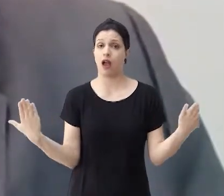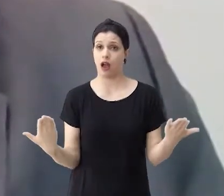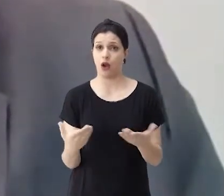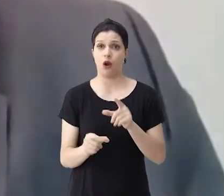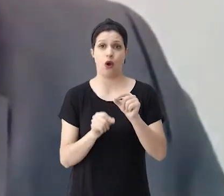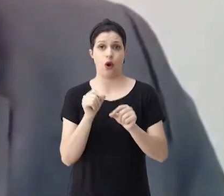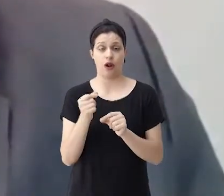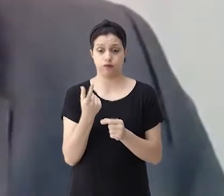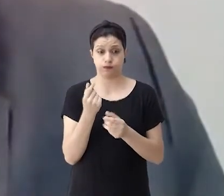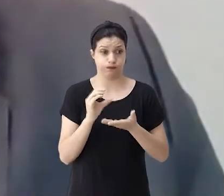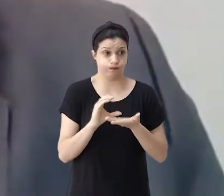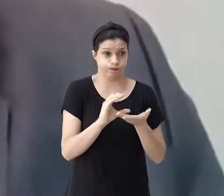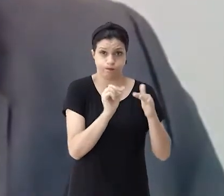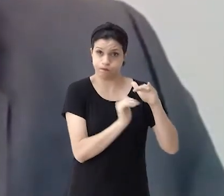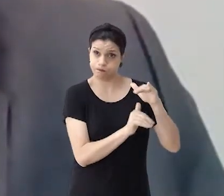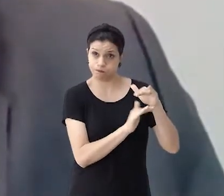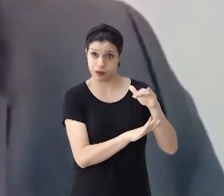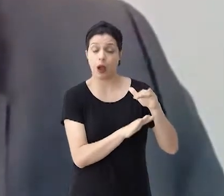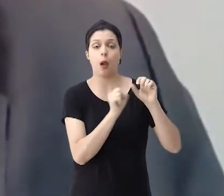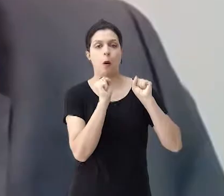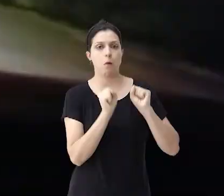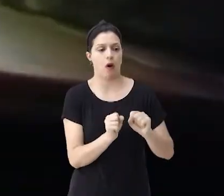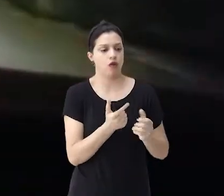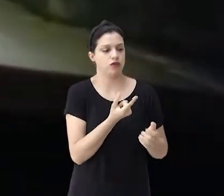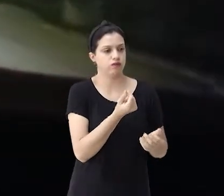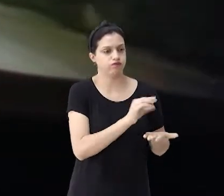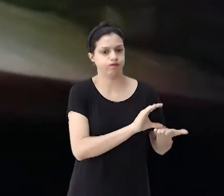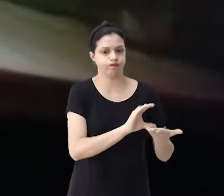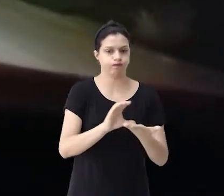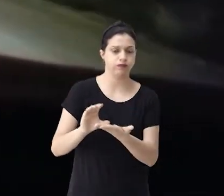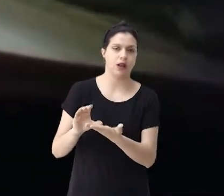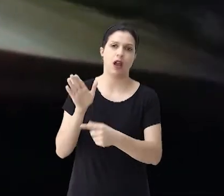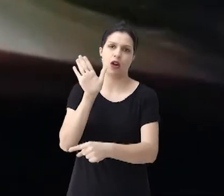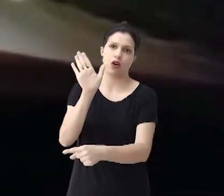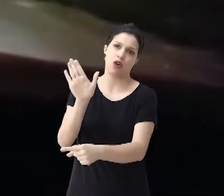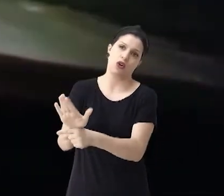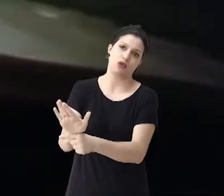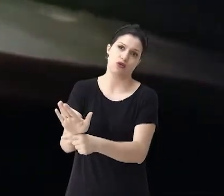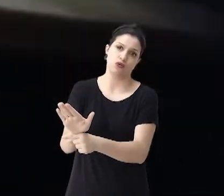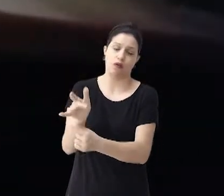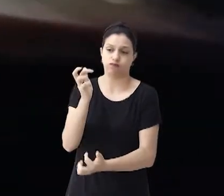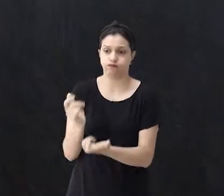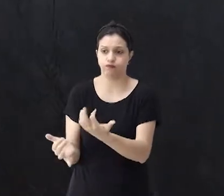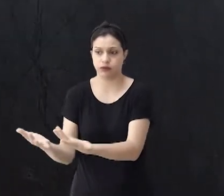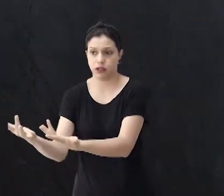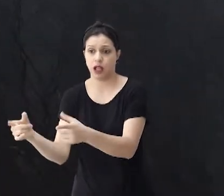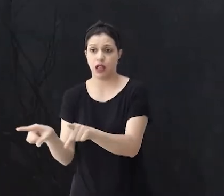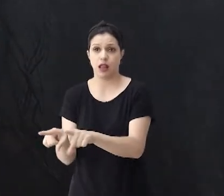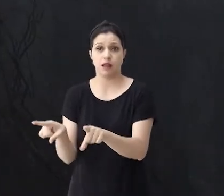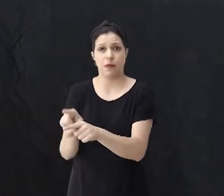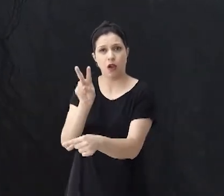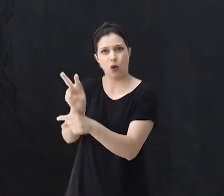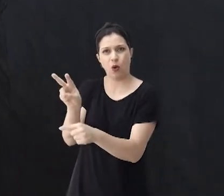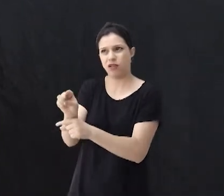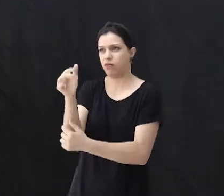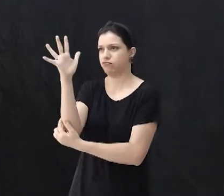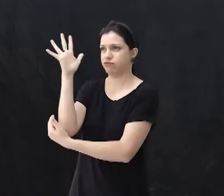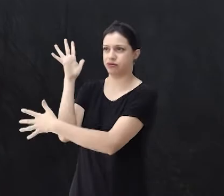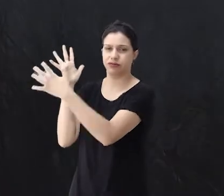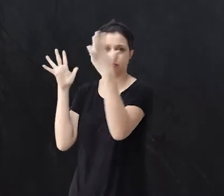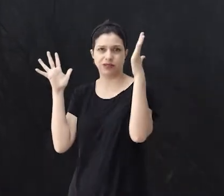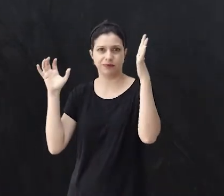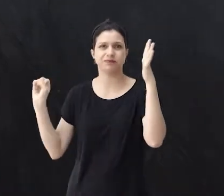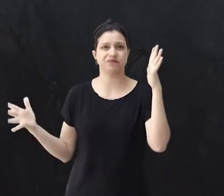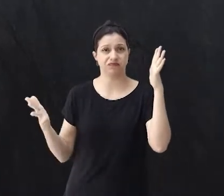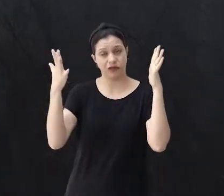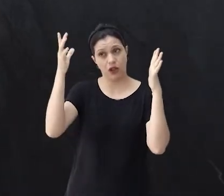Vendramini, do PP, a partir de agora, os recursos do fundo poderão ser aplicados no combate a incêndios e recuperação de áreas de preservação